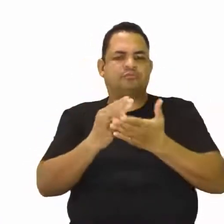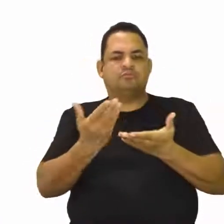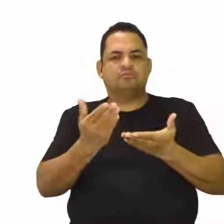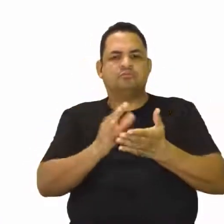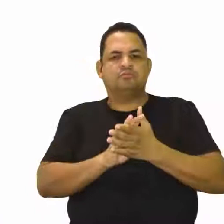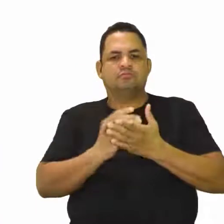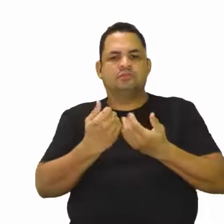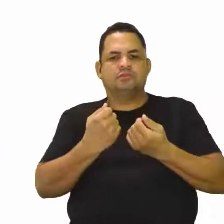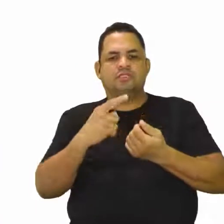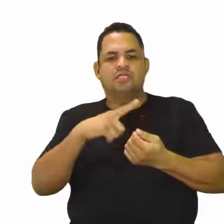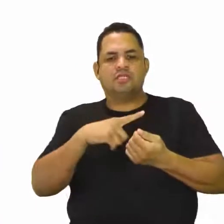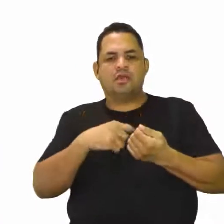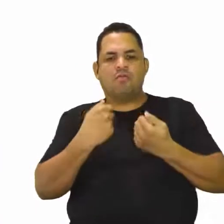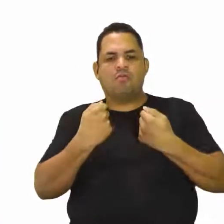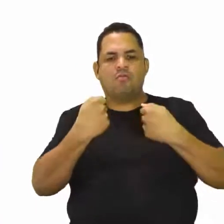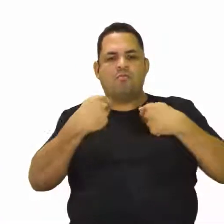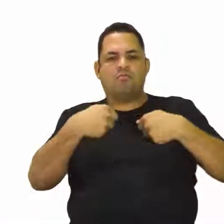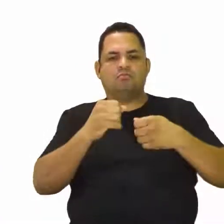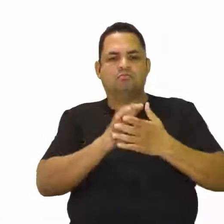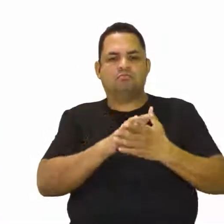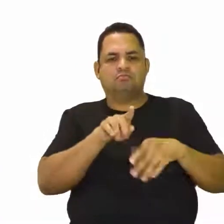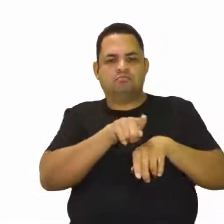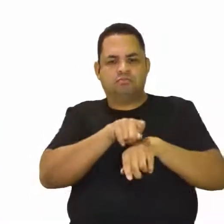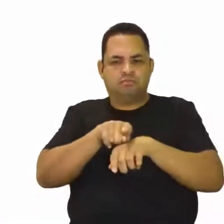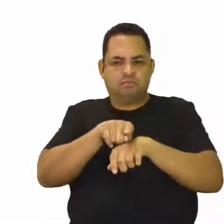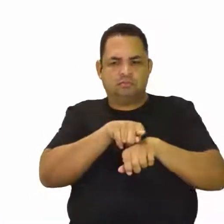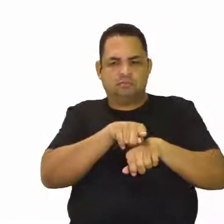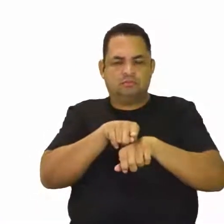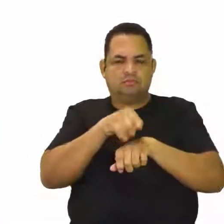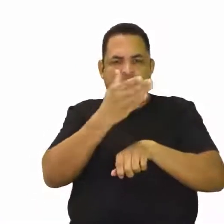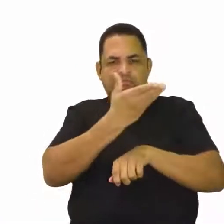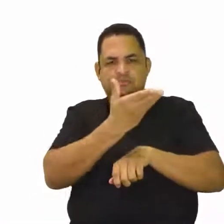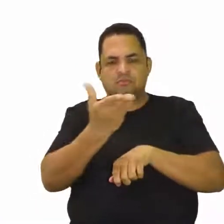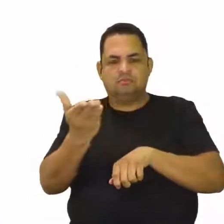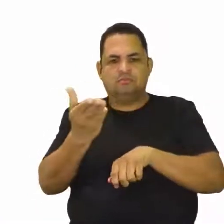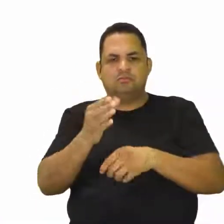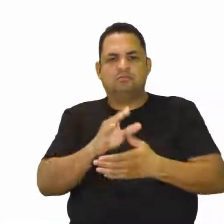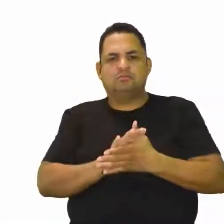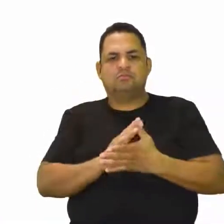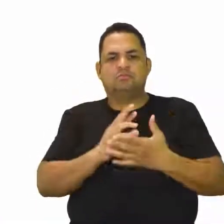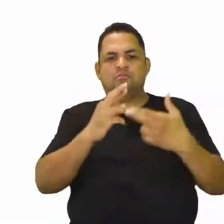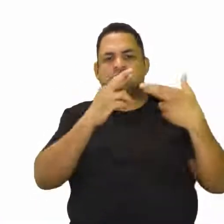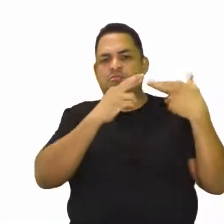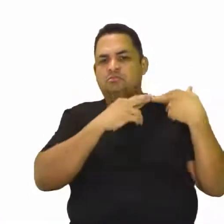de dominar. Esses tanques aí, senhores, são os grandes